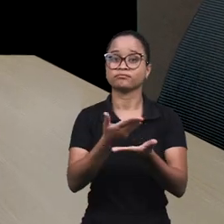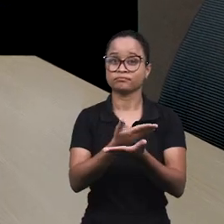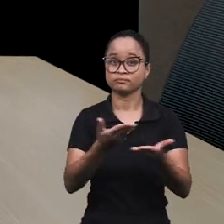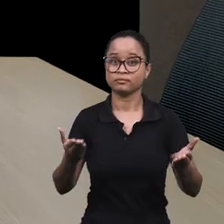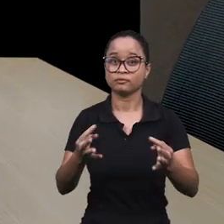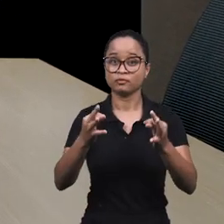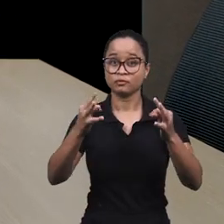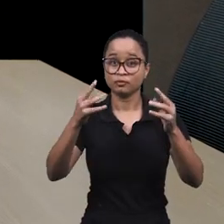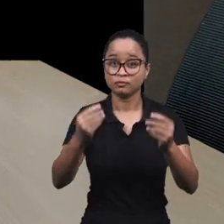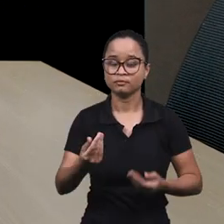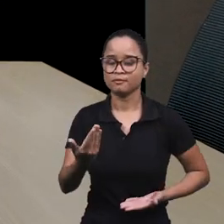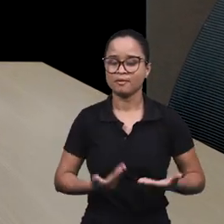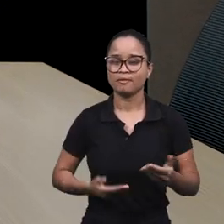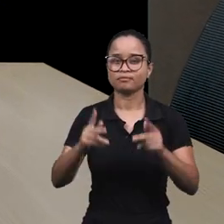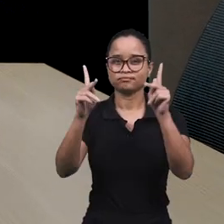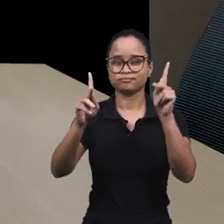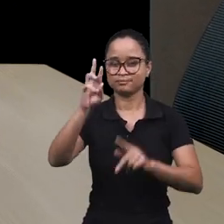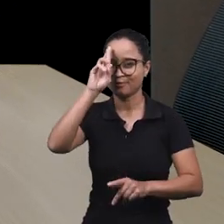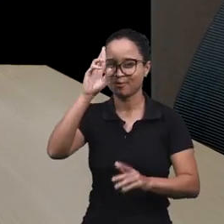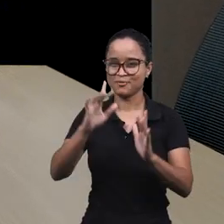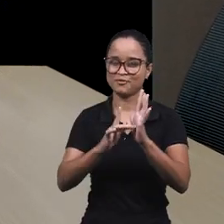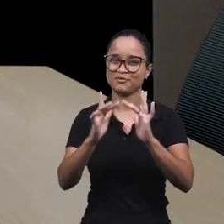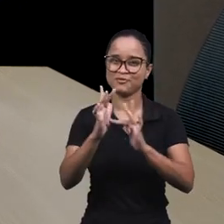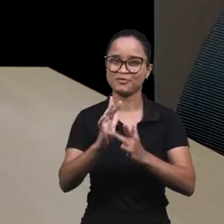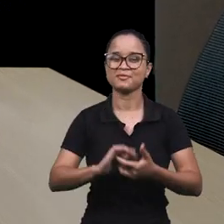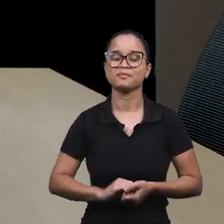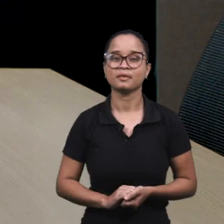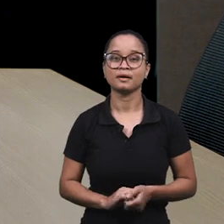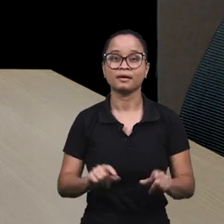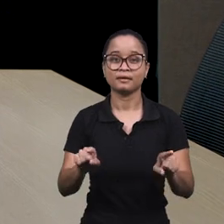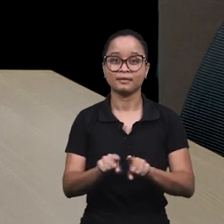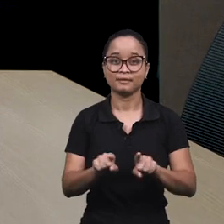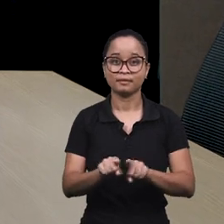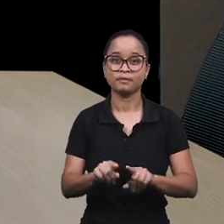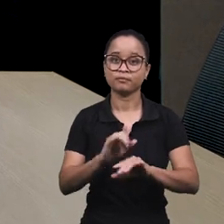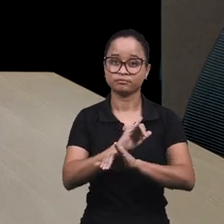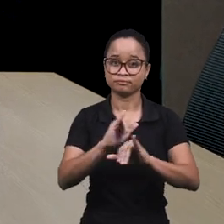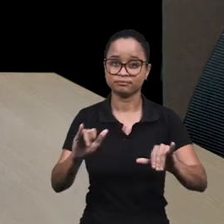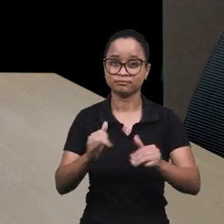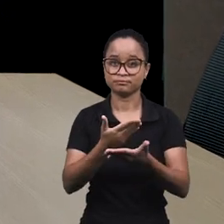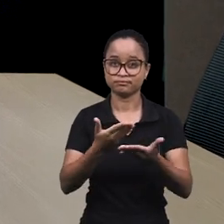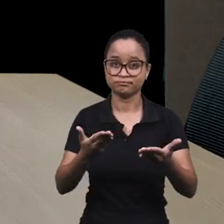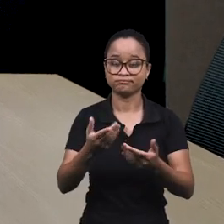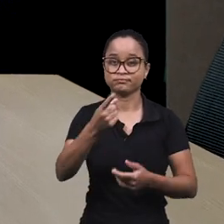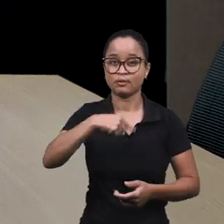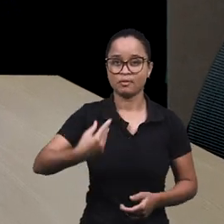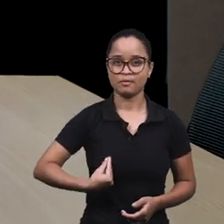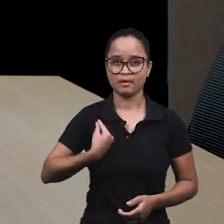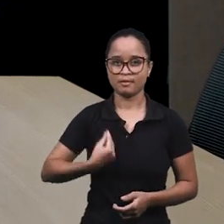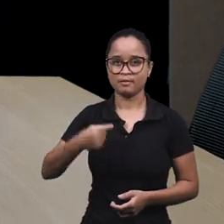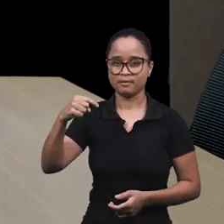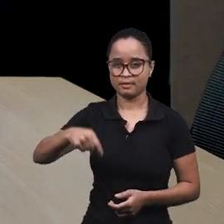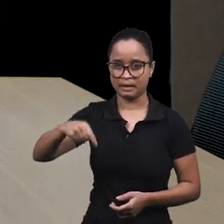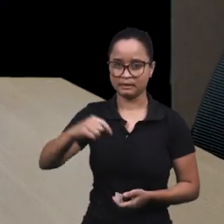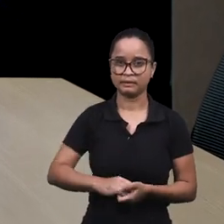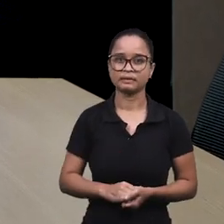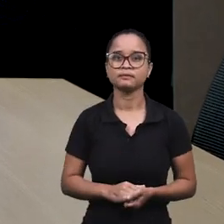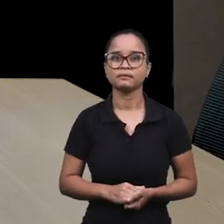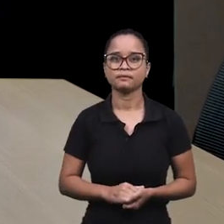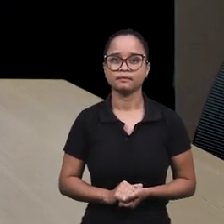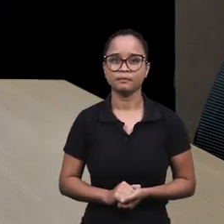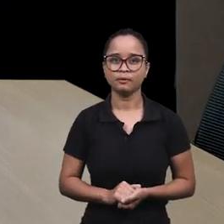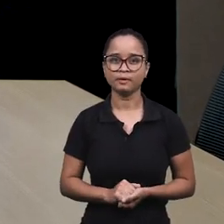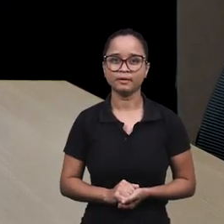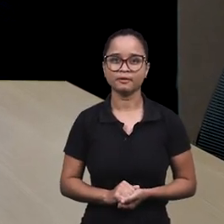quero cumprimentar a todos os irmãos com a paz do Senhor Jesus e dizer que nós estamos aqui para transmitirmos a nossa primeira parte